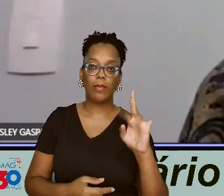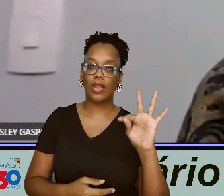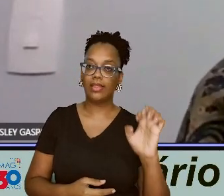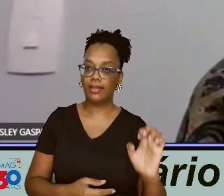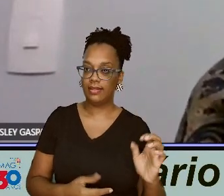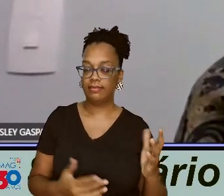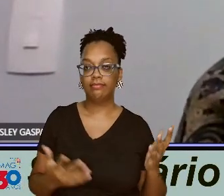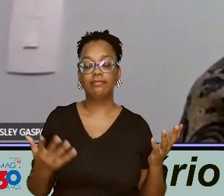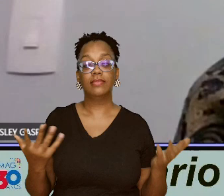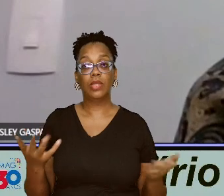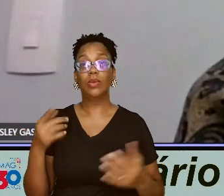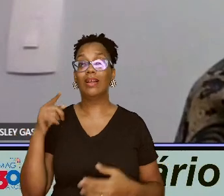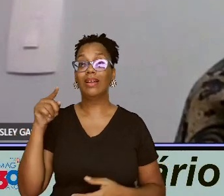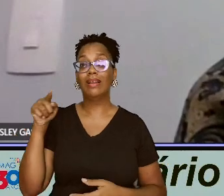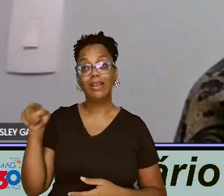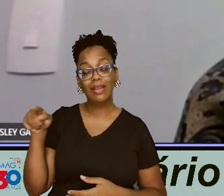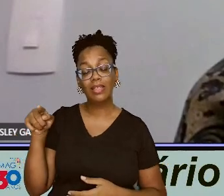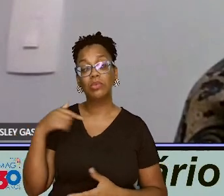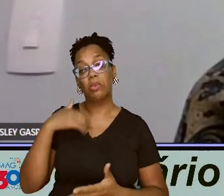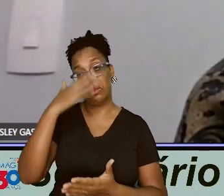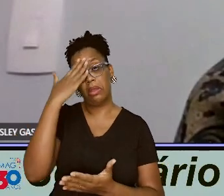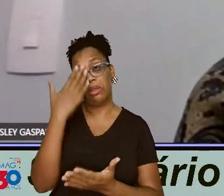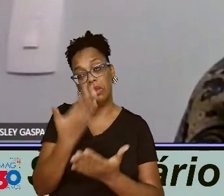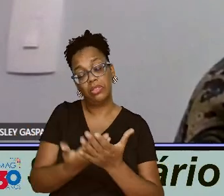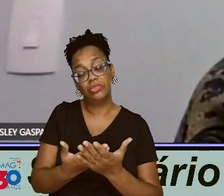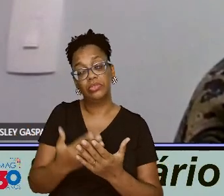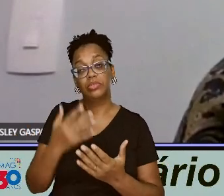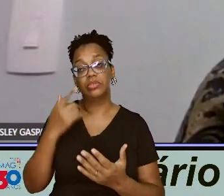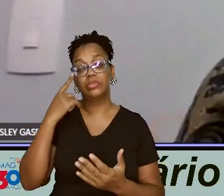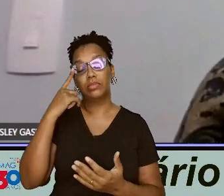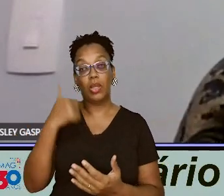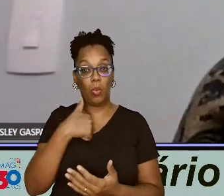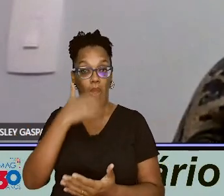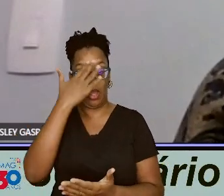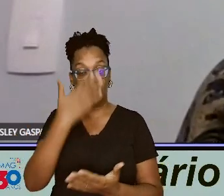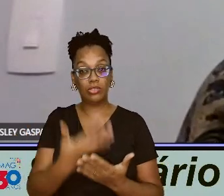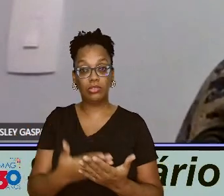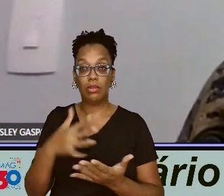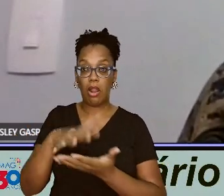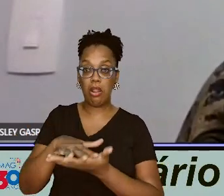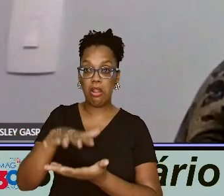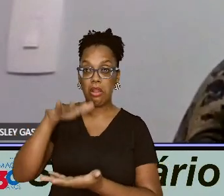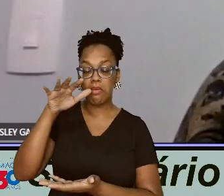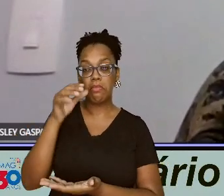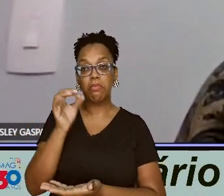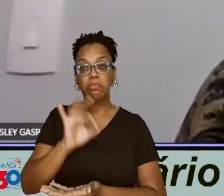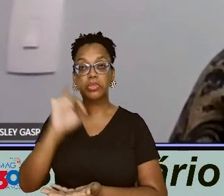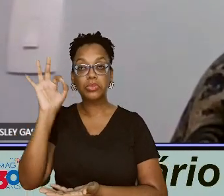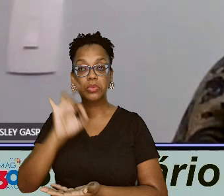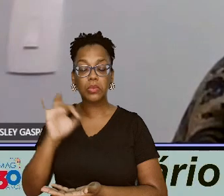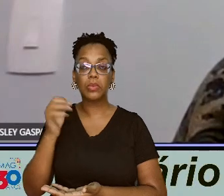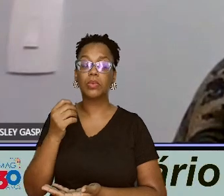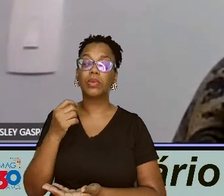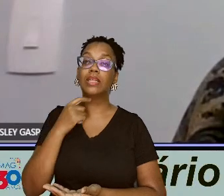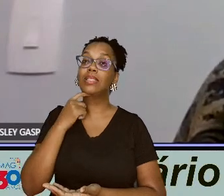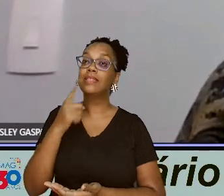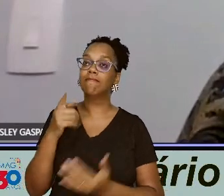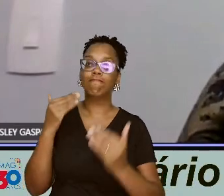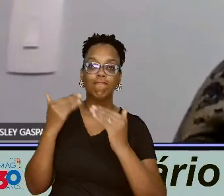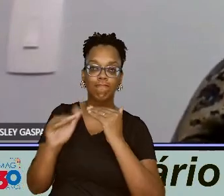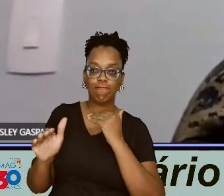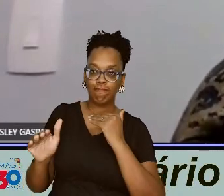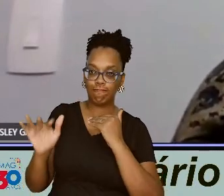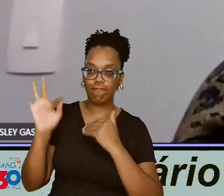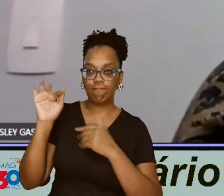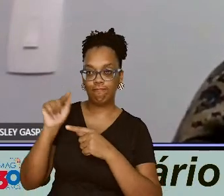Então, acredito que este volume, né, de percentual que não concorda